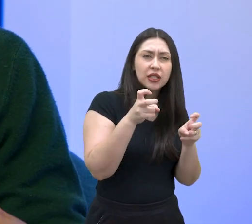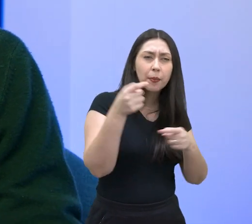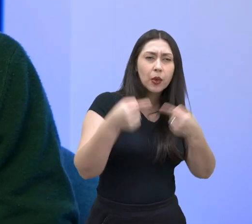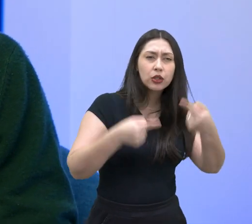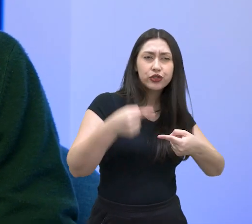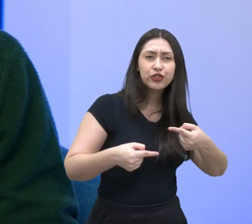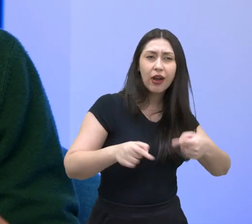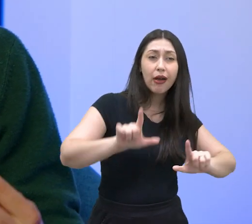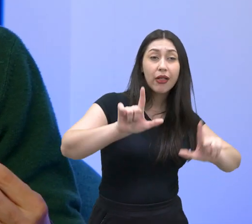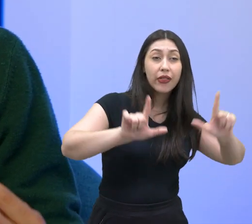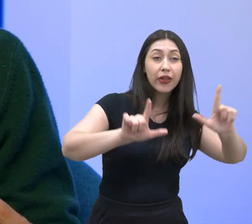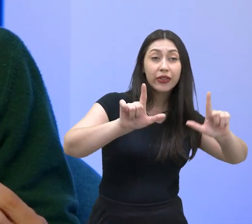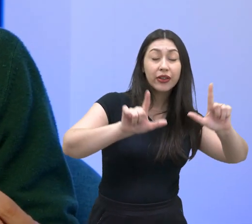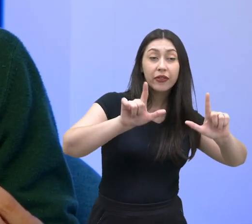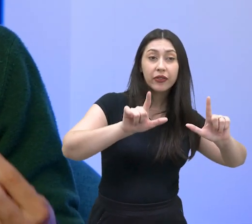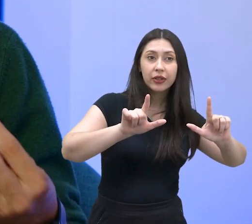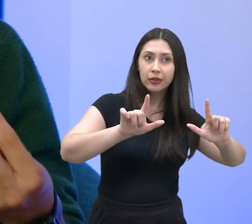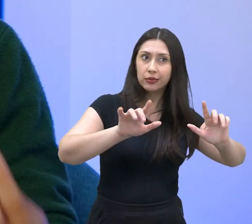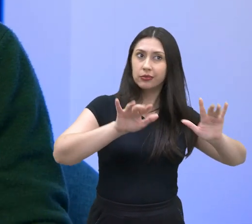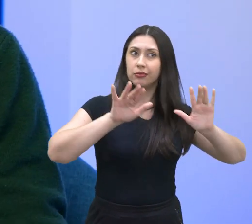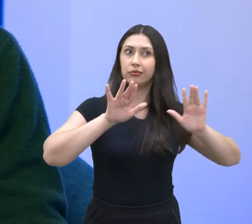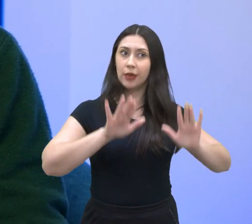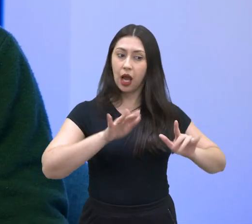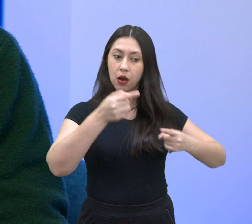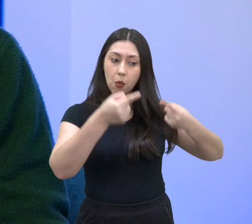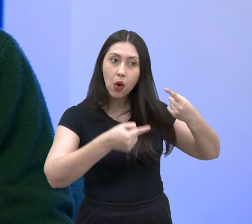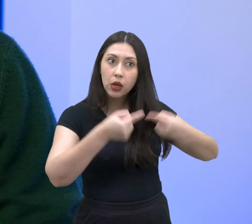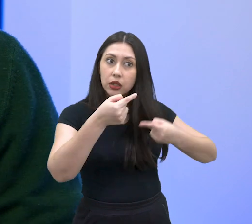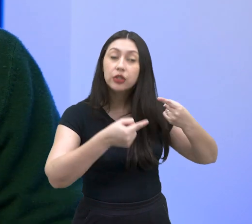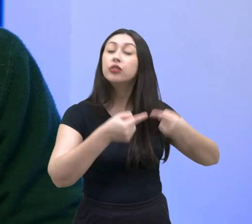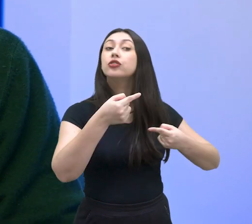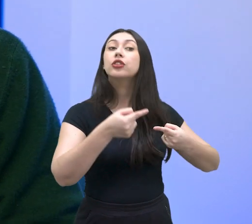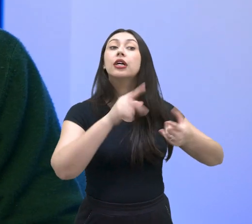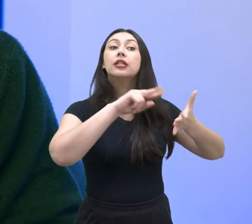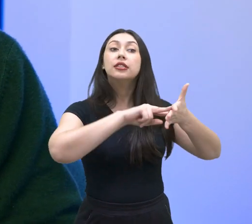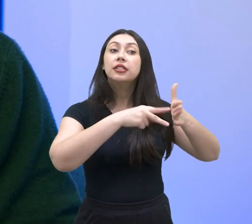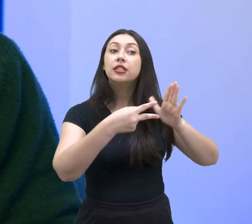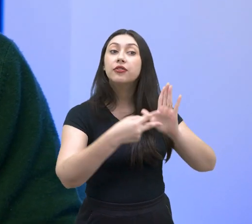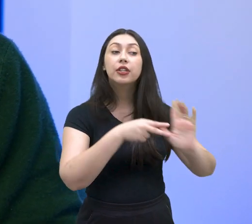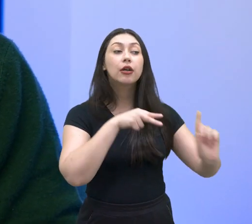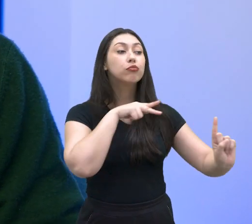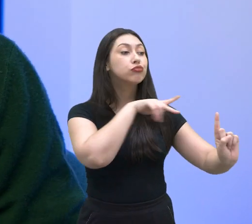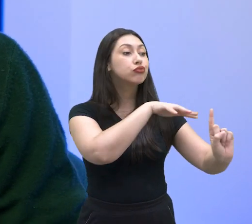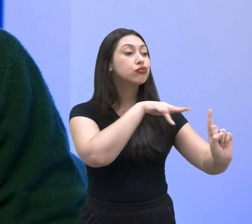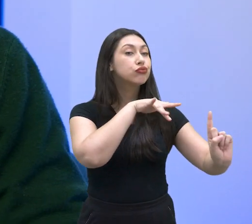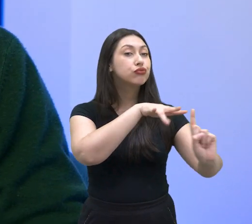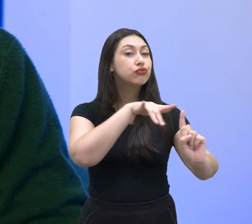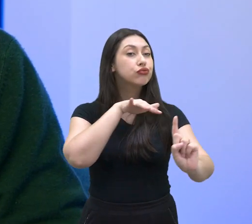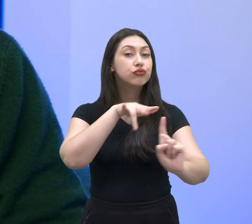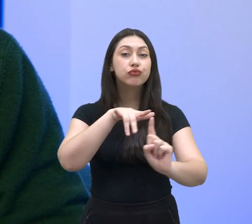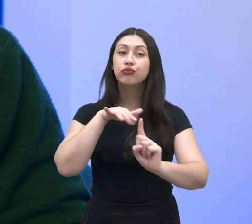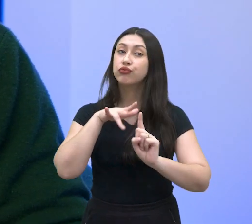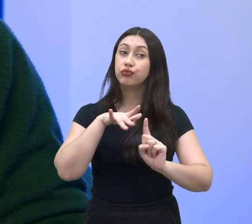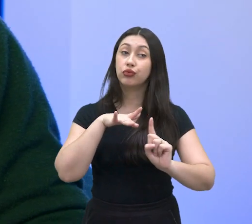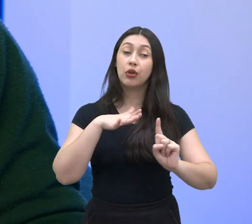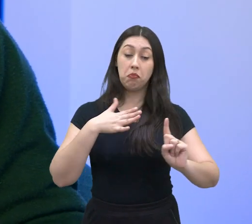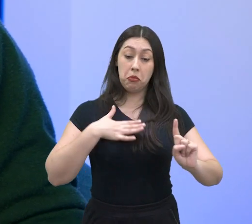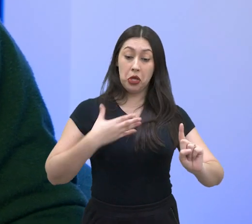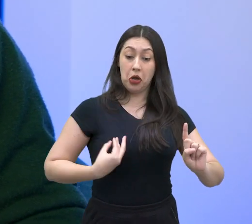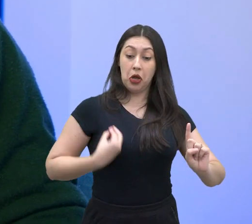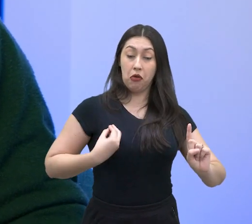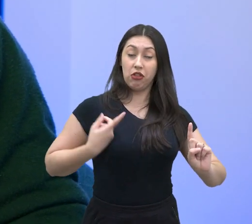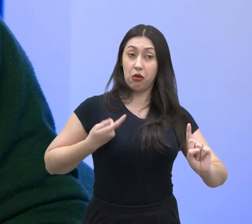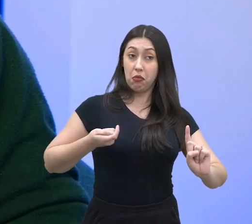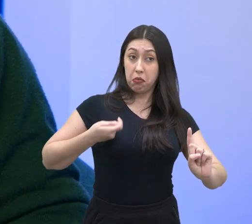política, na verdade, é a gente poder exercer influência na vida das pessoas, na minha própria vida. Eu escolher tomar as rédeas